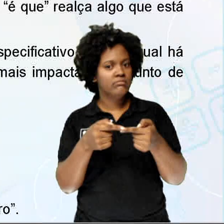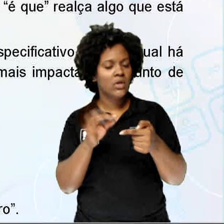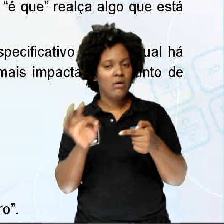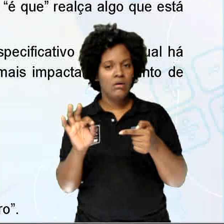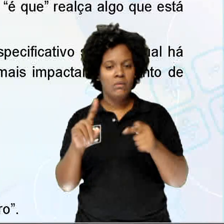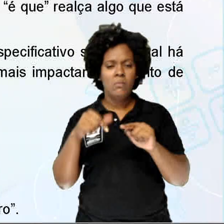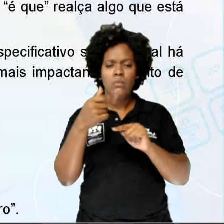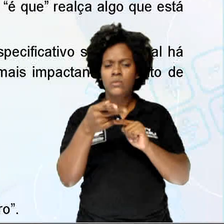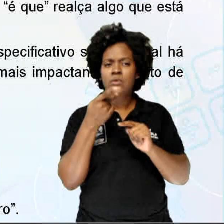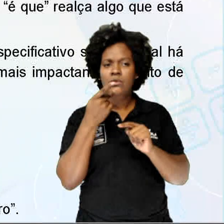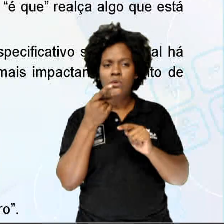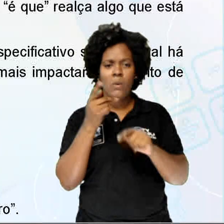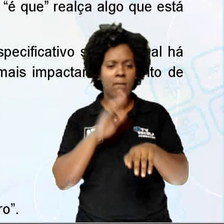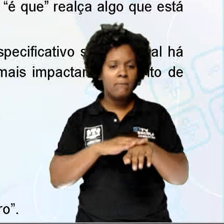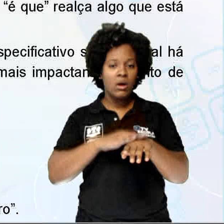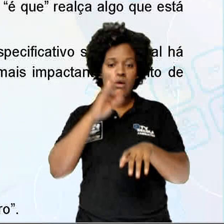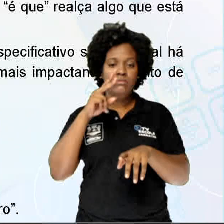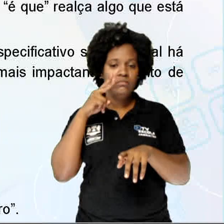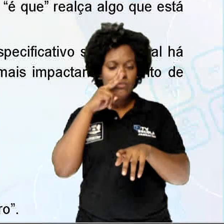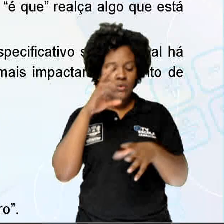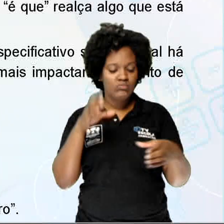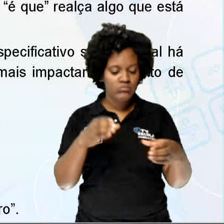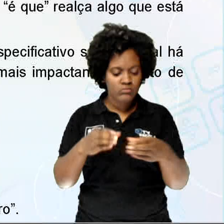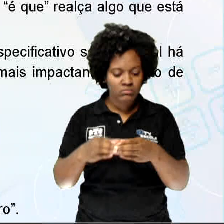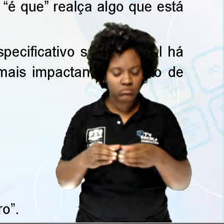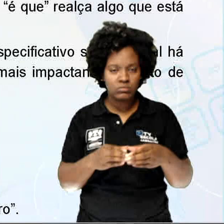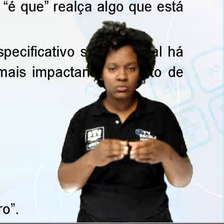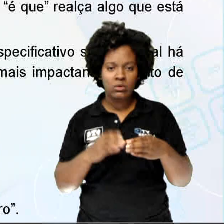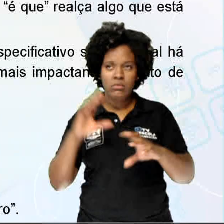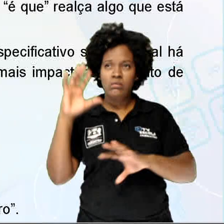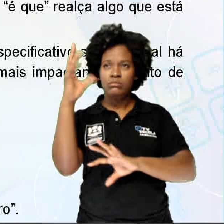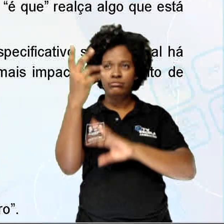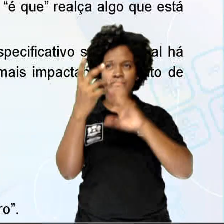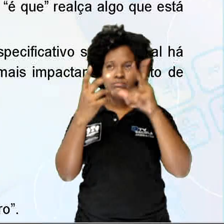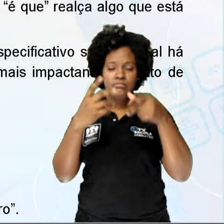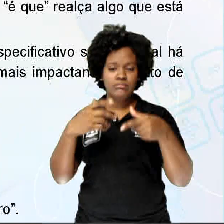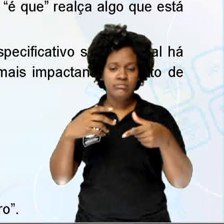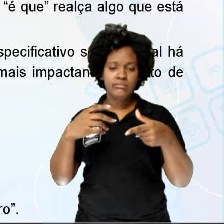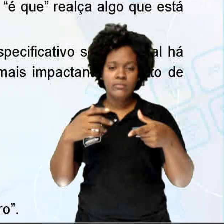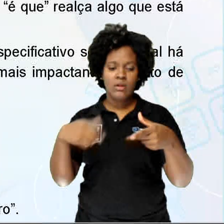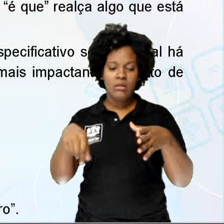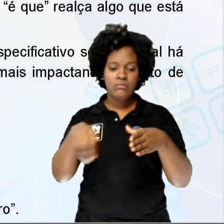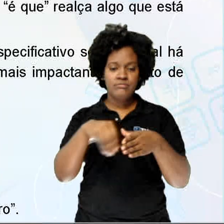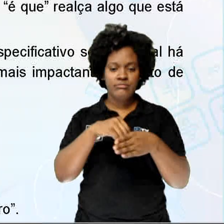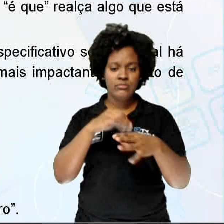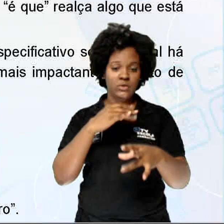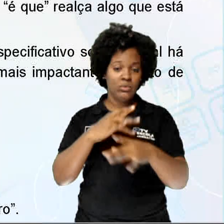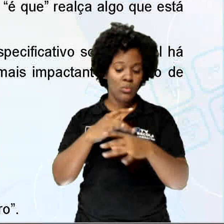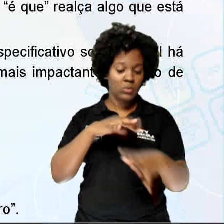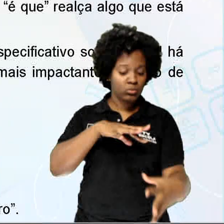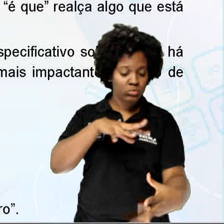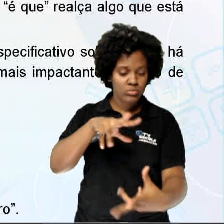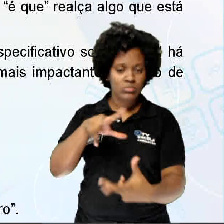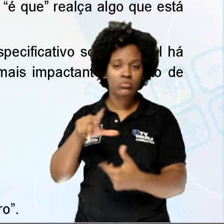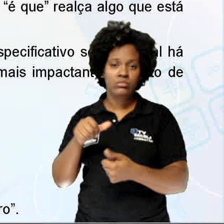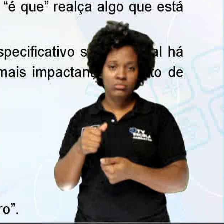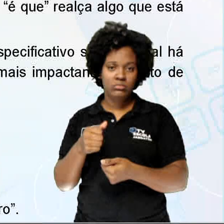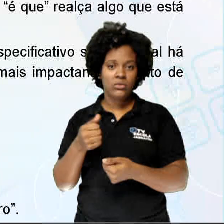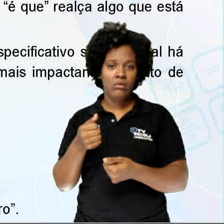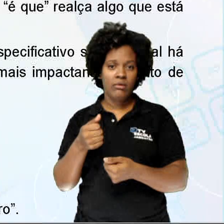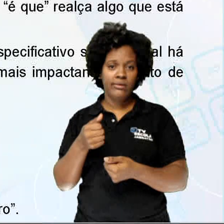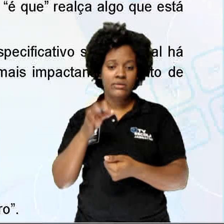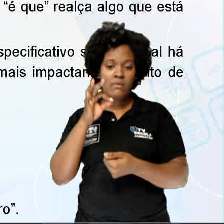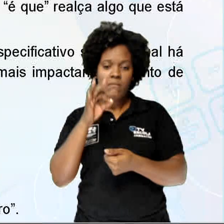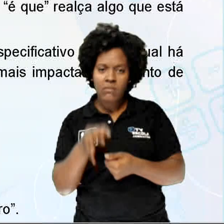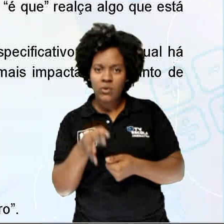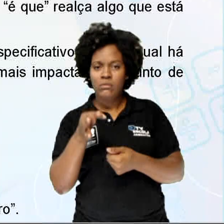ele diz, o mais impactante conjunto de paisagens em zona metropolitana do mundo. Realmente, essa afirmação